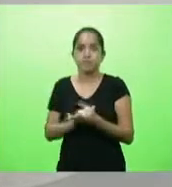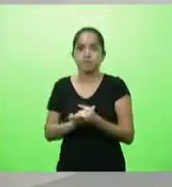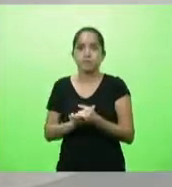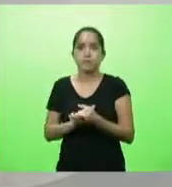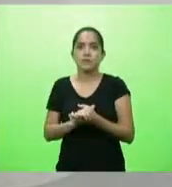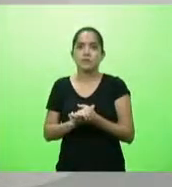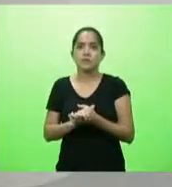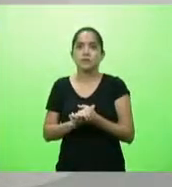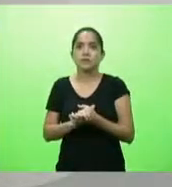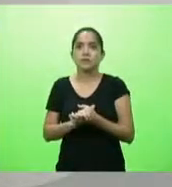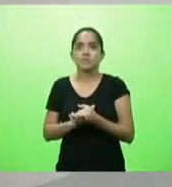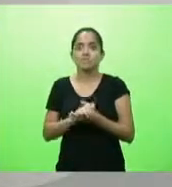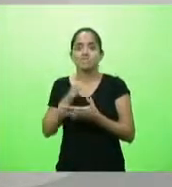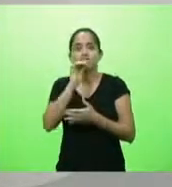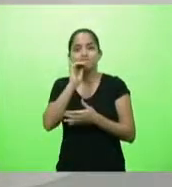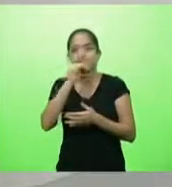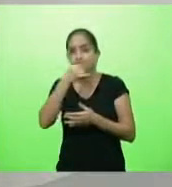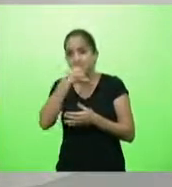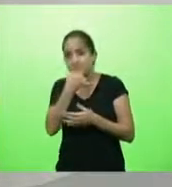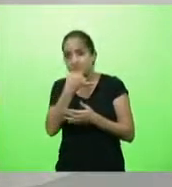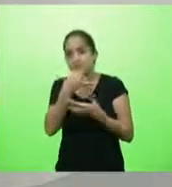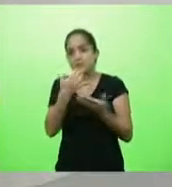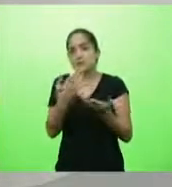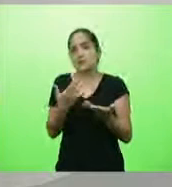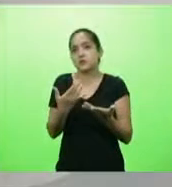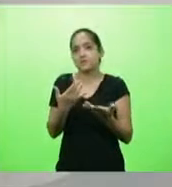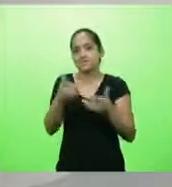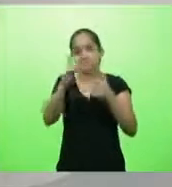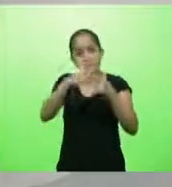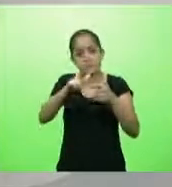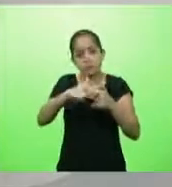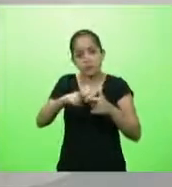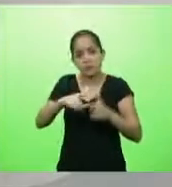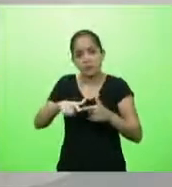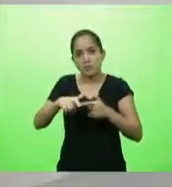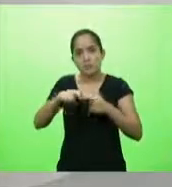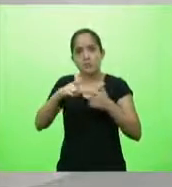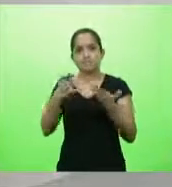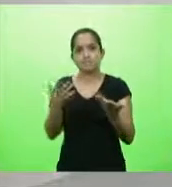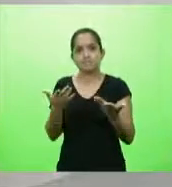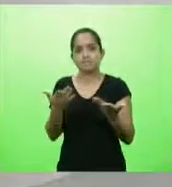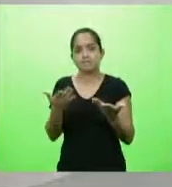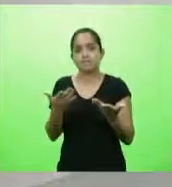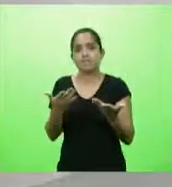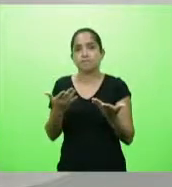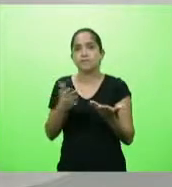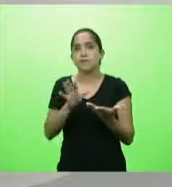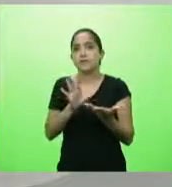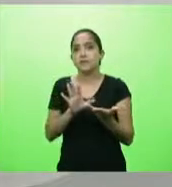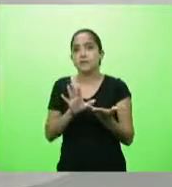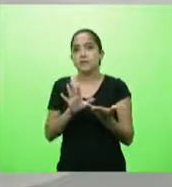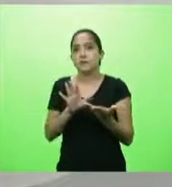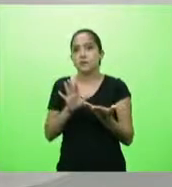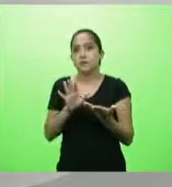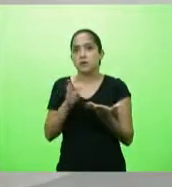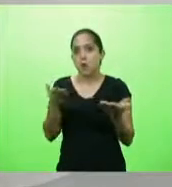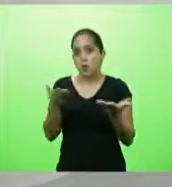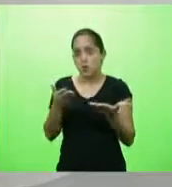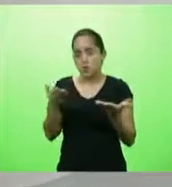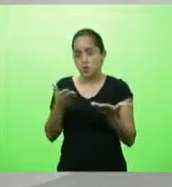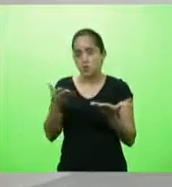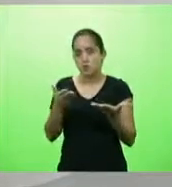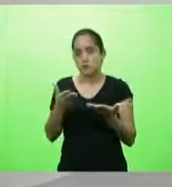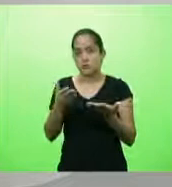um dos mais tristes episódios da história da nossa ilha. Eu não estou, no dia de hoje, com